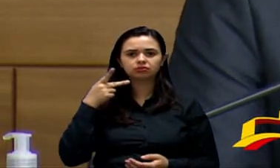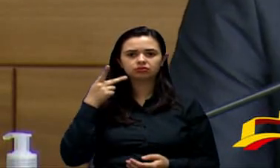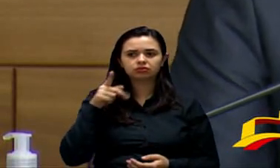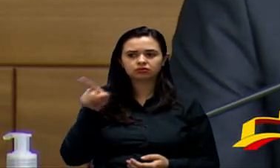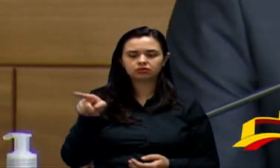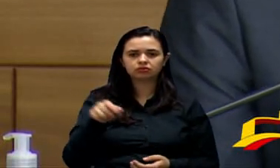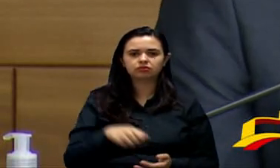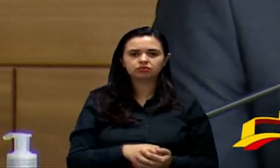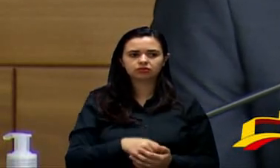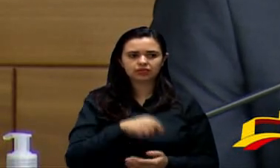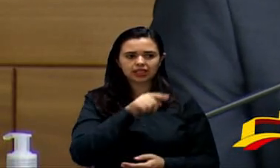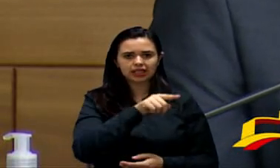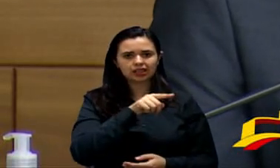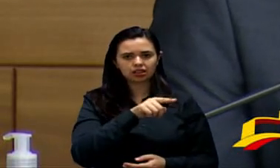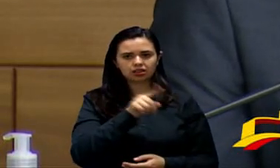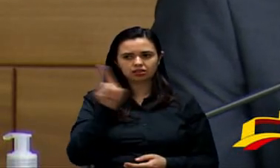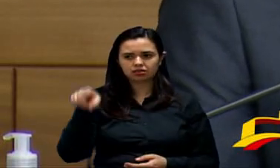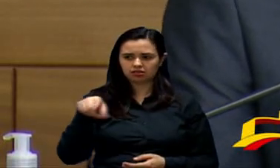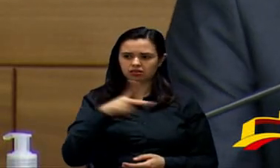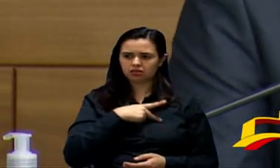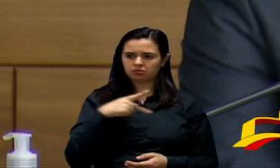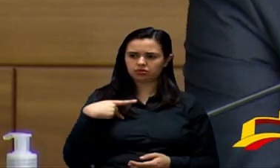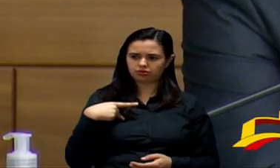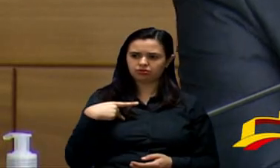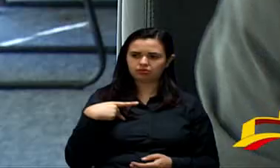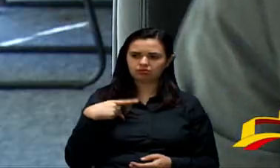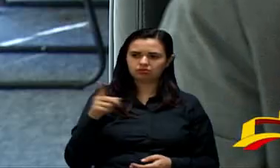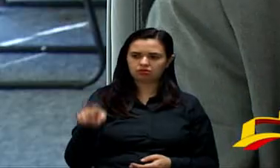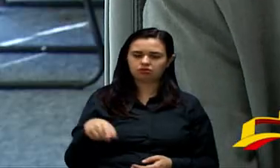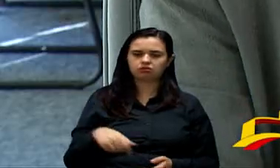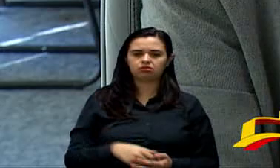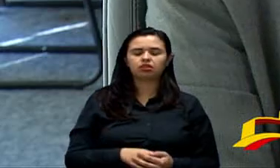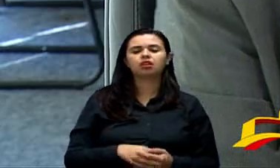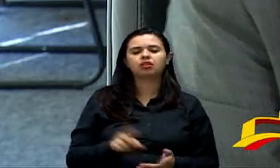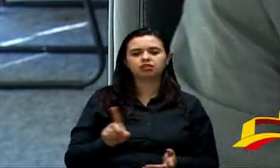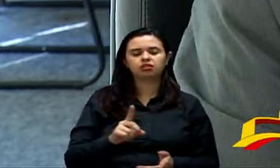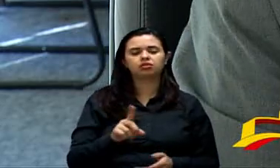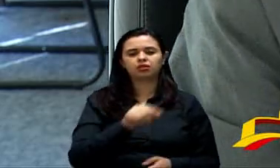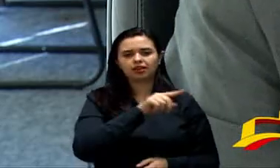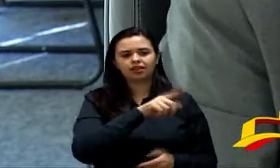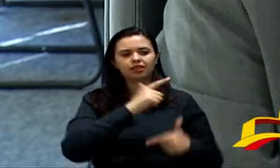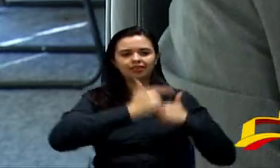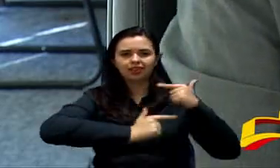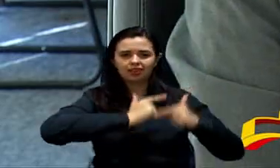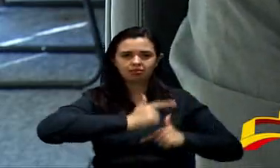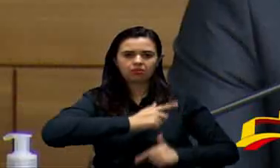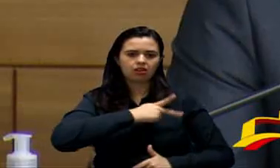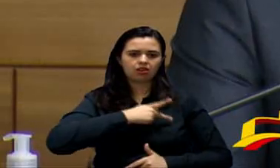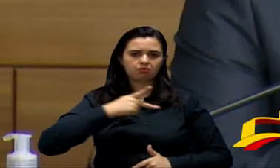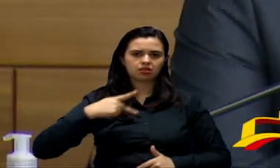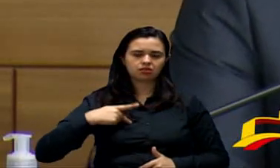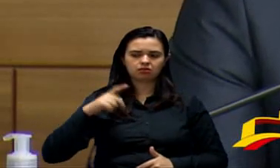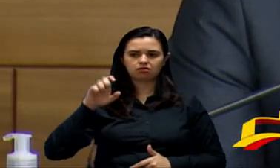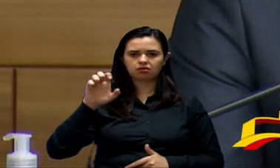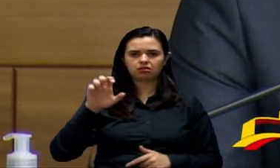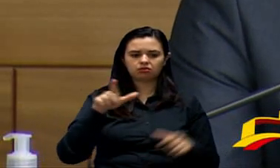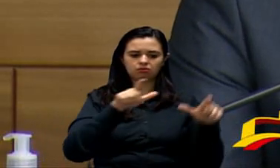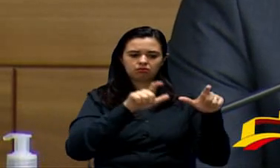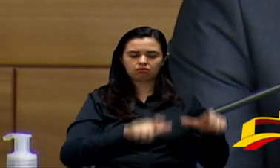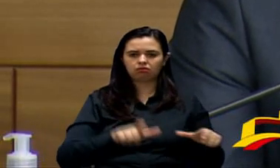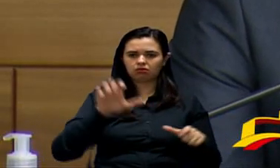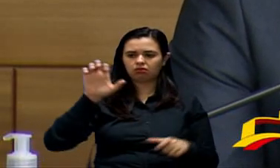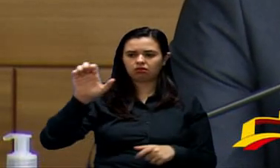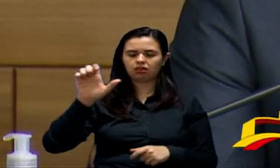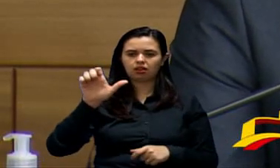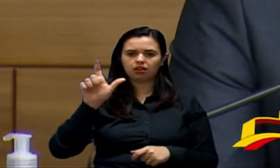Sim, sim, ela é pastora? Ah, da Pastoral do Idoso do Éden. Isso, da Pastoral do Idoso do Éden. O Éden, acho que